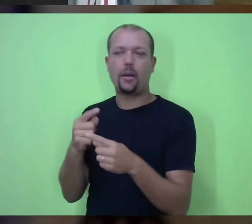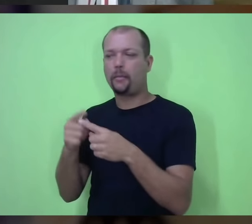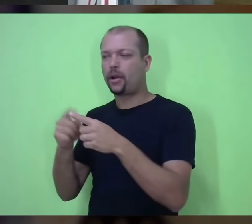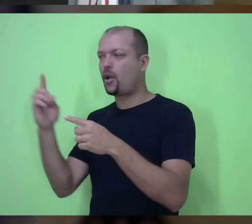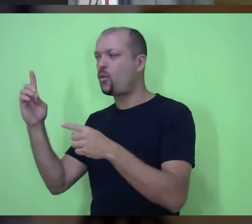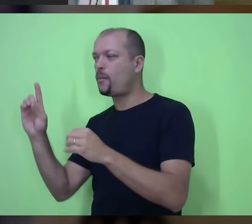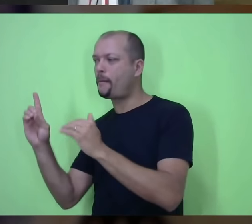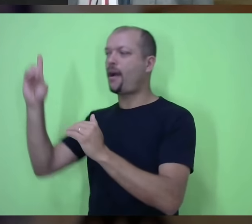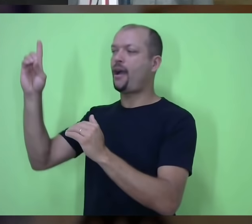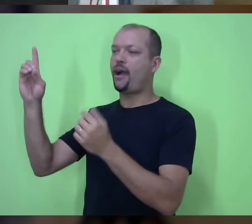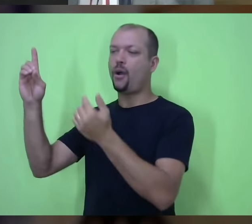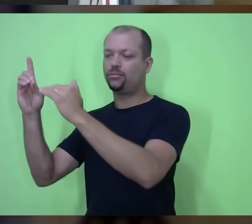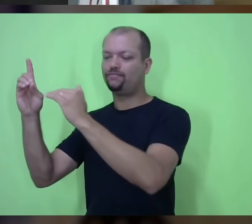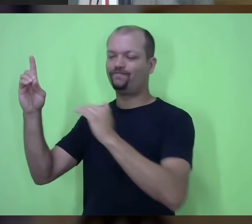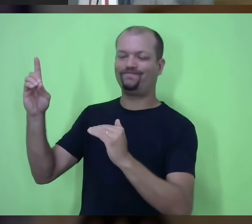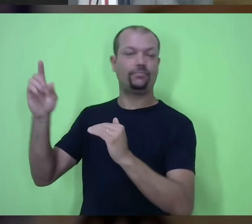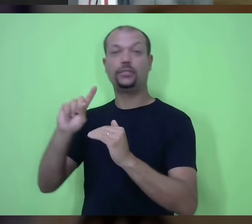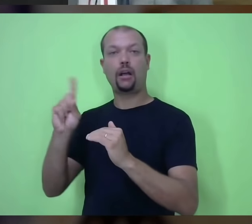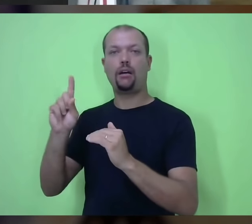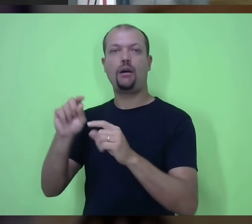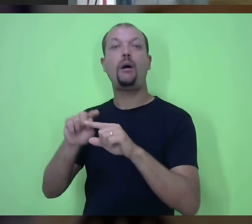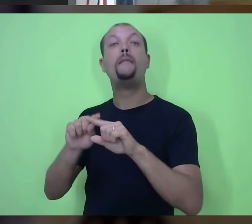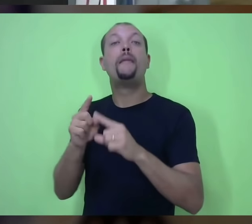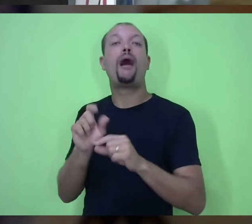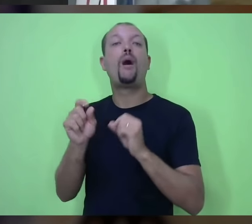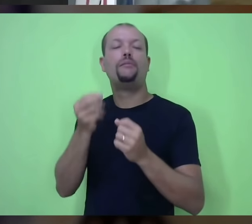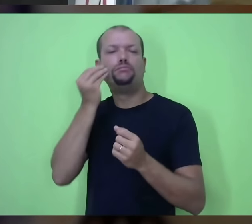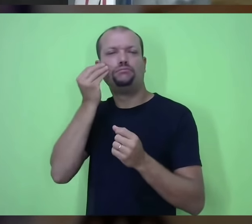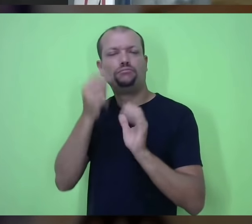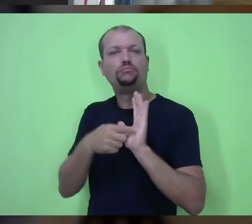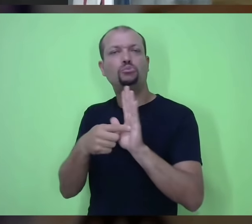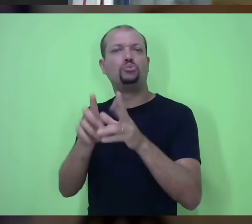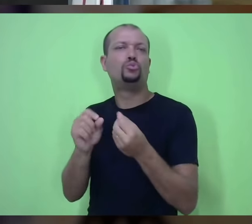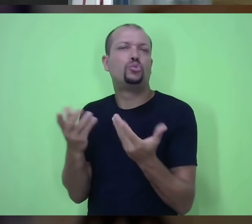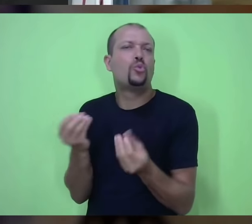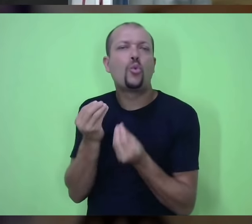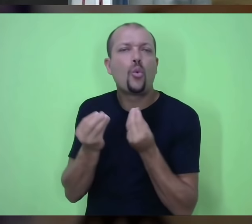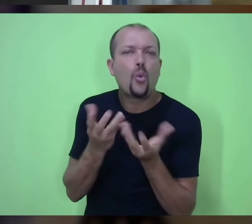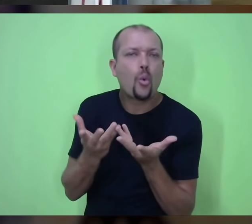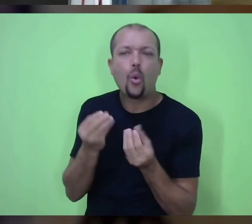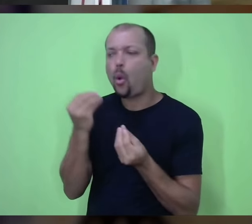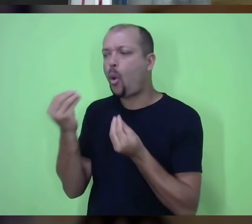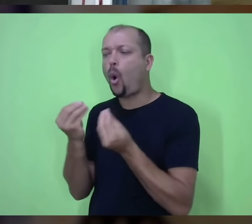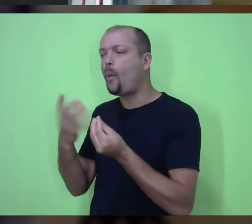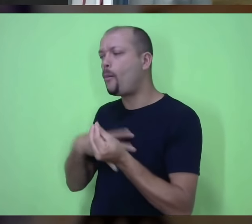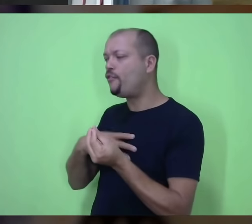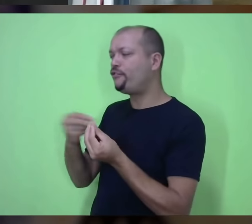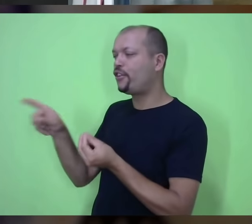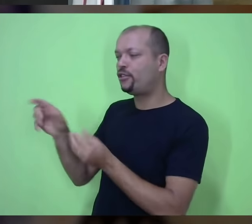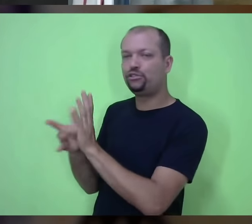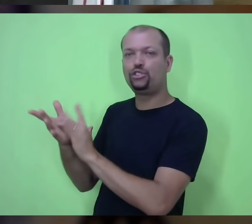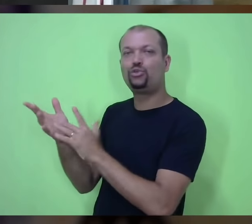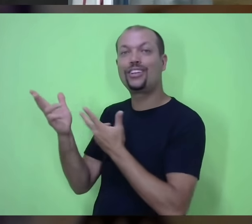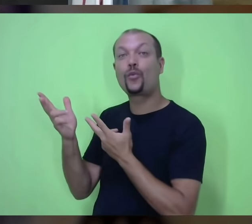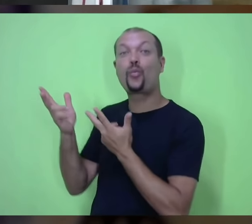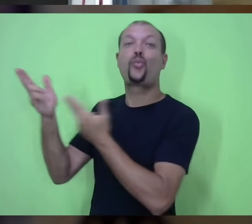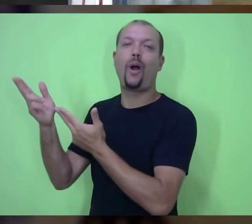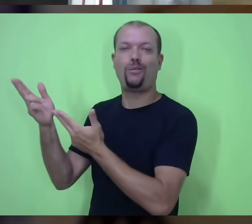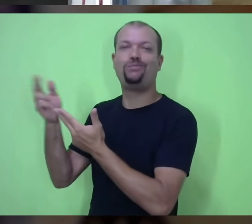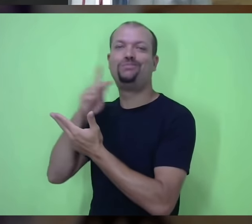quem é maior ou quem é menor, mas ele tenta mostrar o quanto o filho é semelhante ao